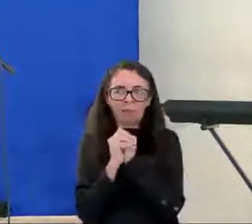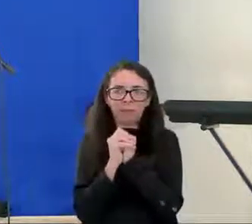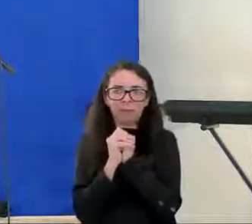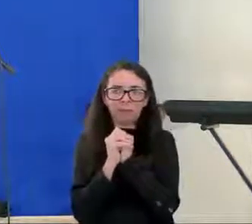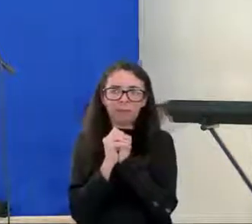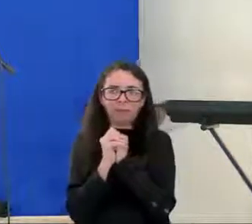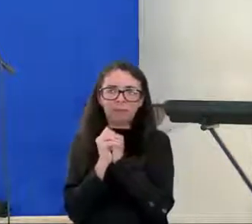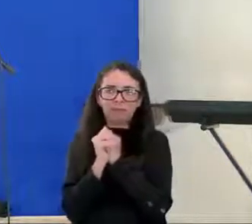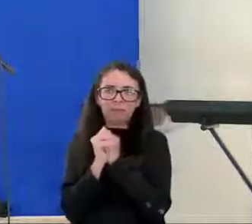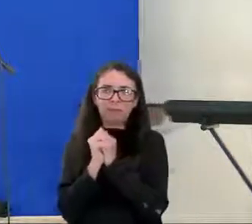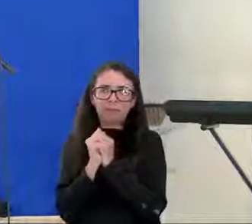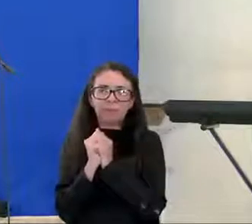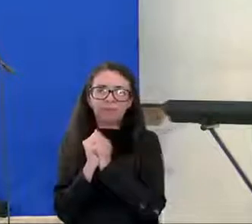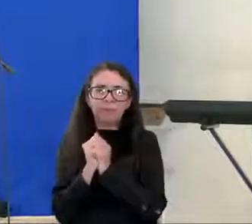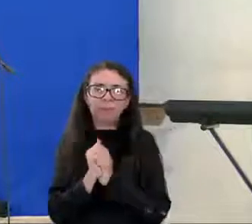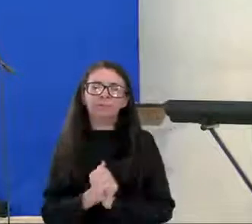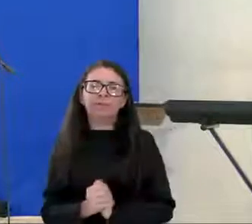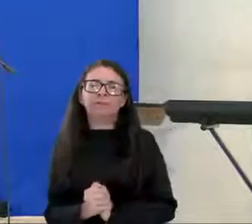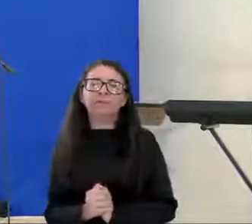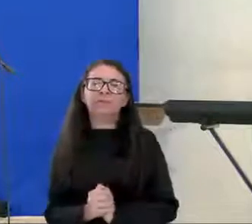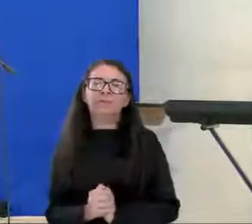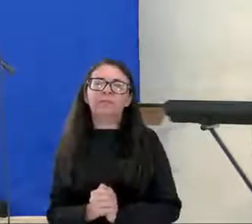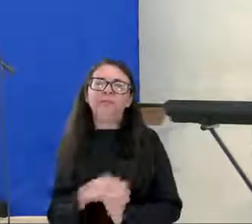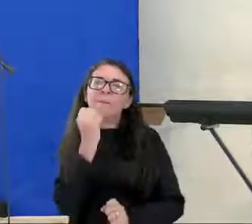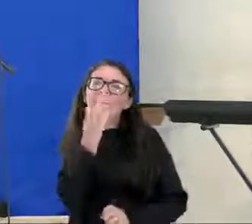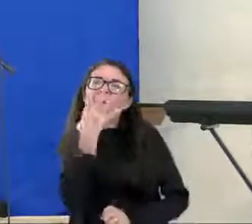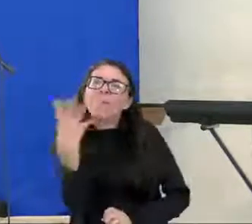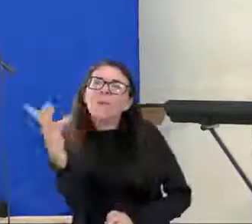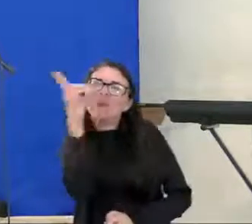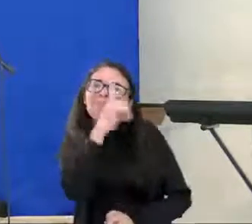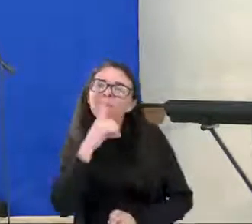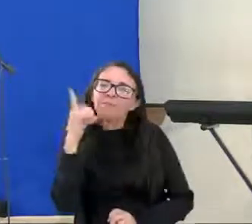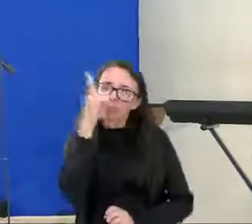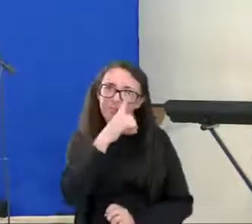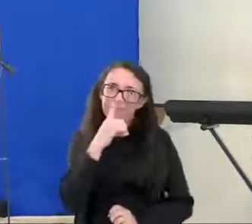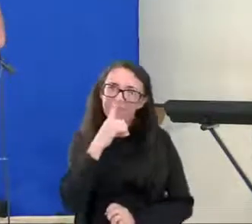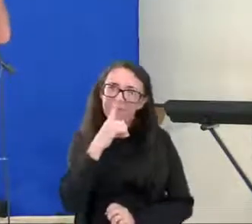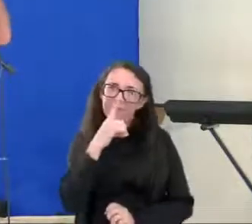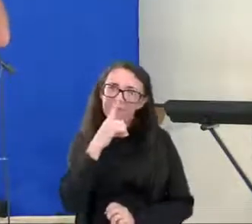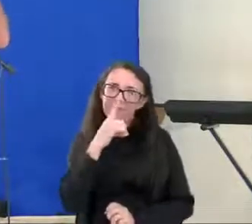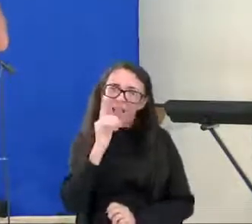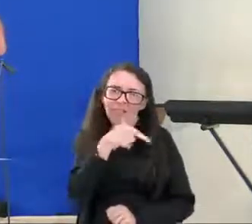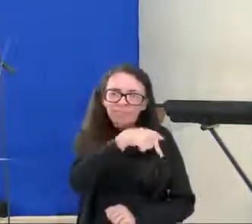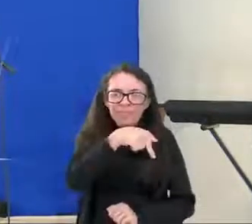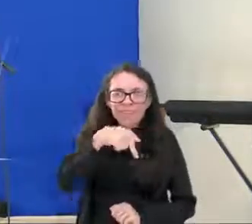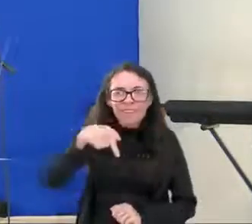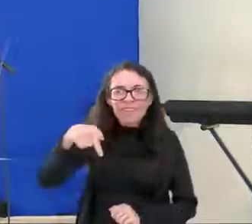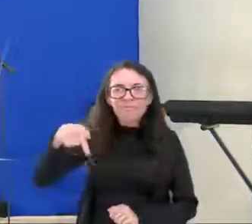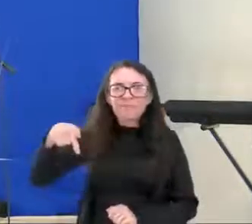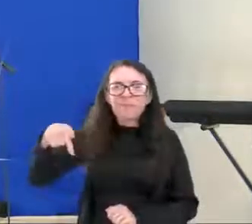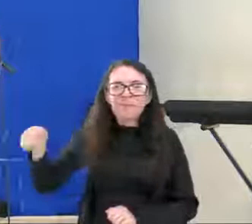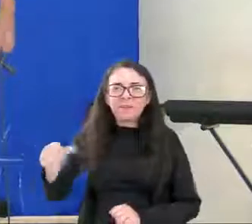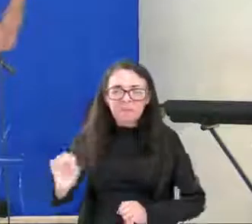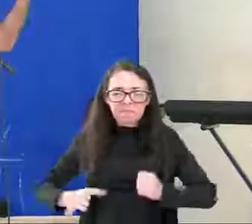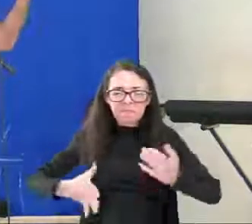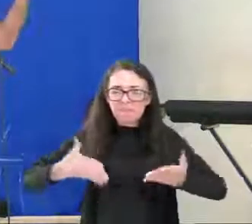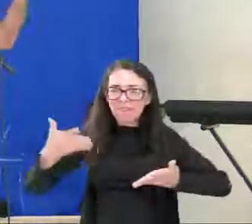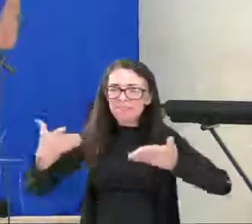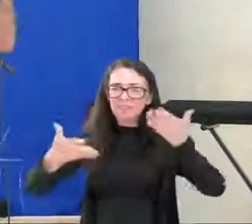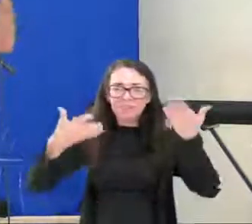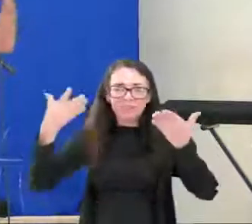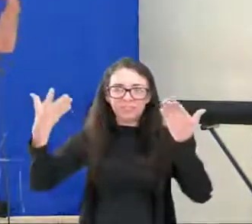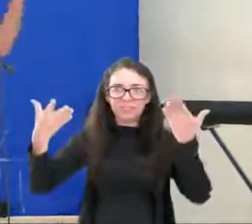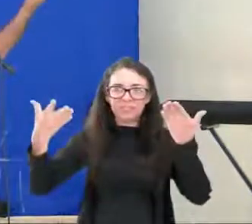amém e glória a Deus. Amados, um bom domingo, uma boa semana, até a noite, se assim Deus permitir, até a semana que